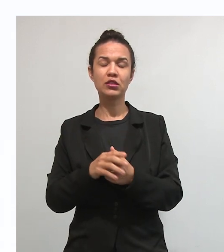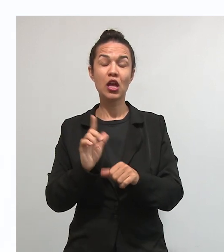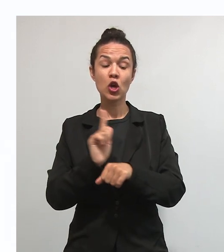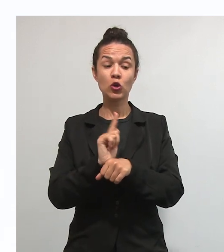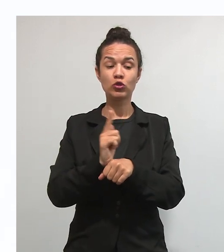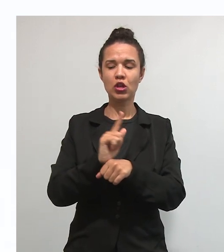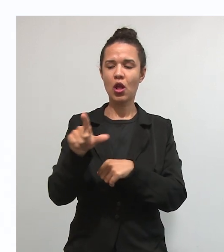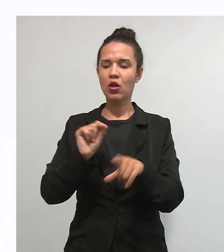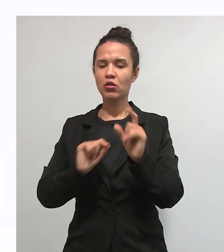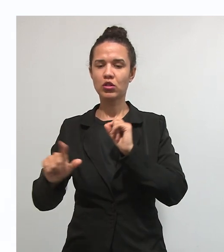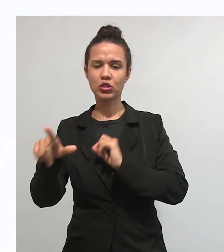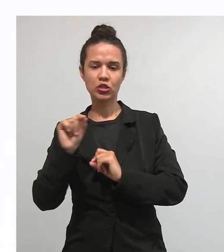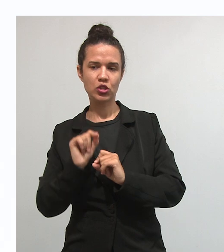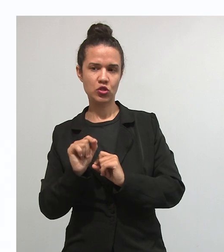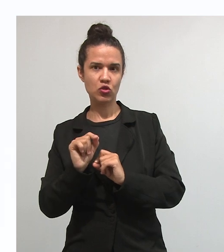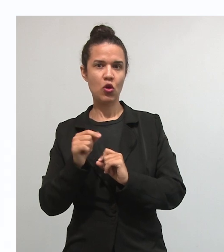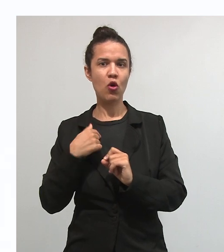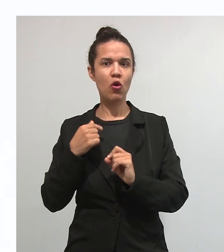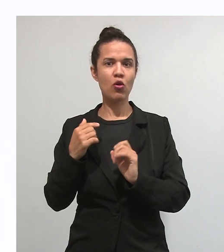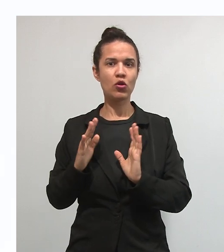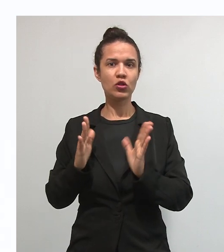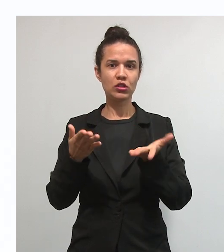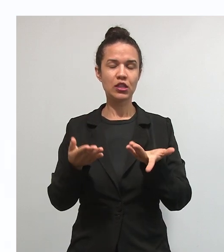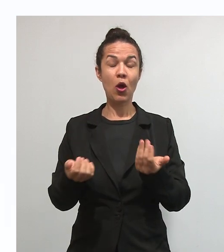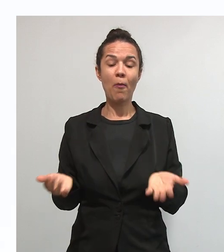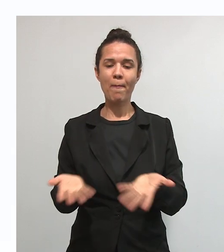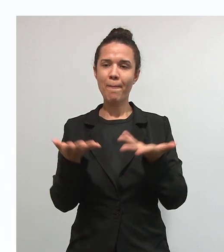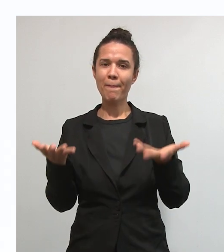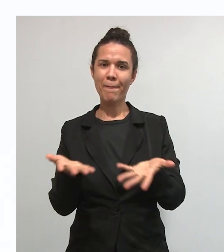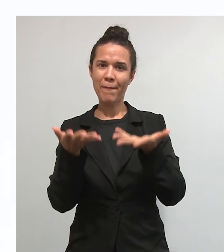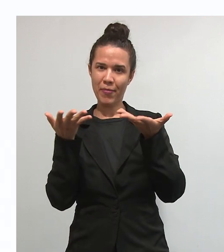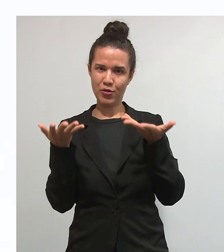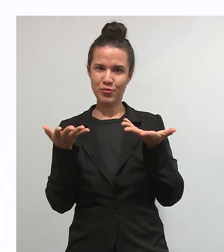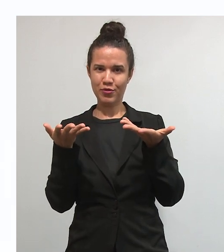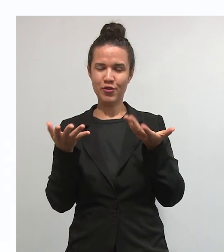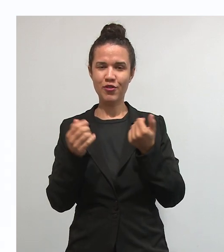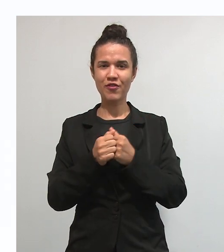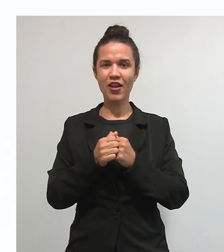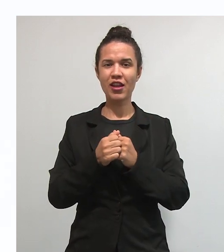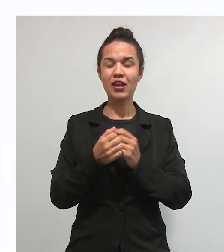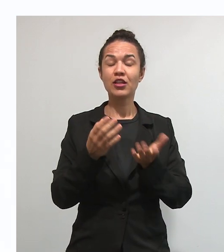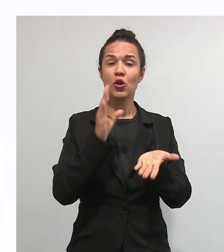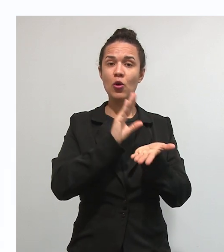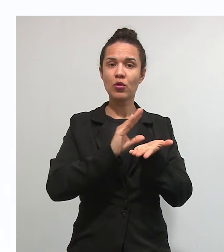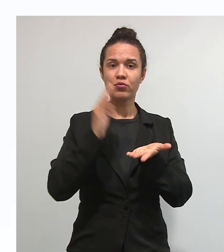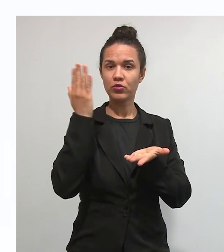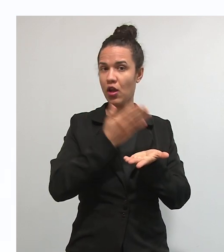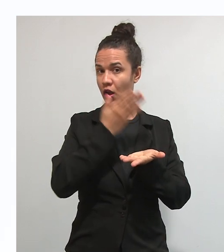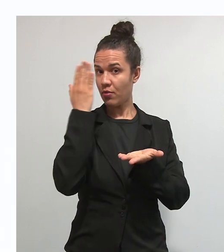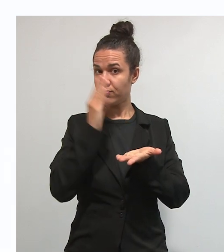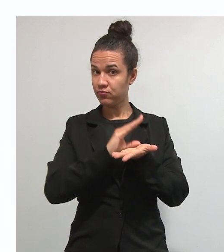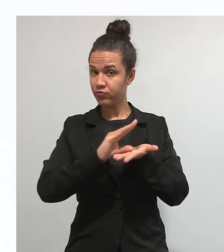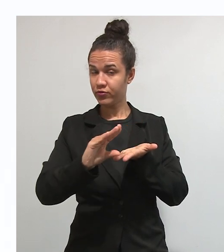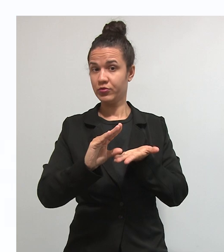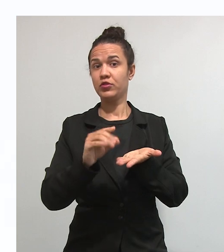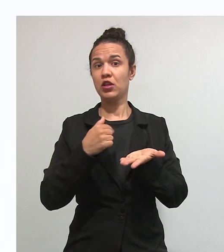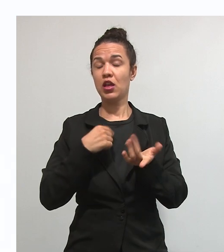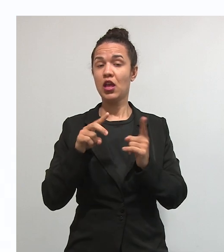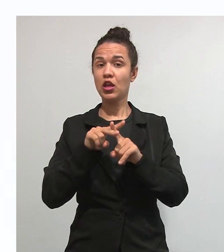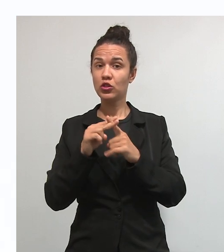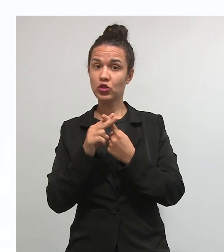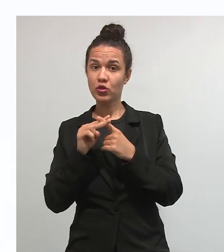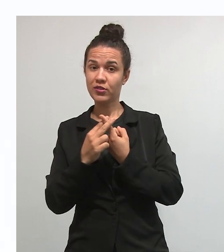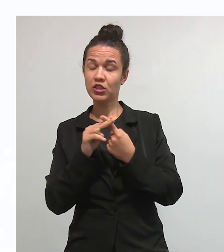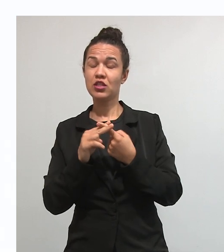gestores públicos, promovendo accountability, transparência e instrumentalização do controle social. Então,